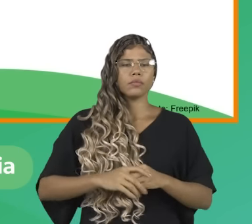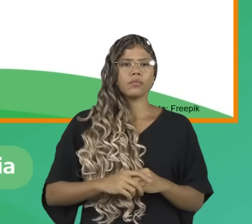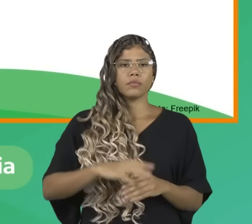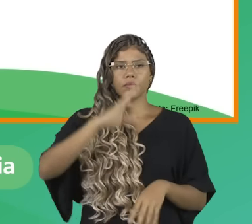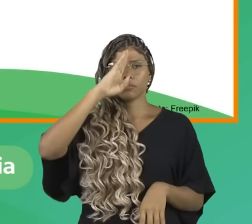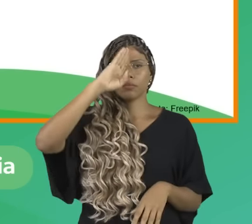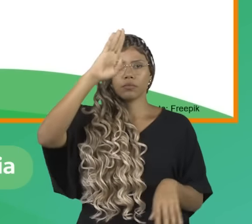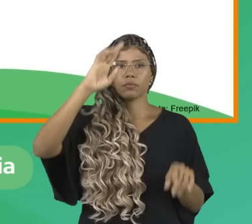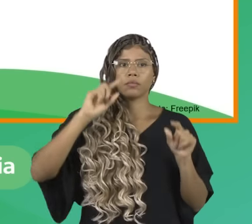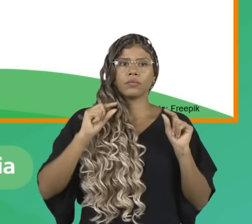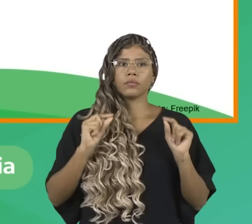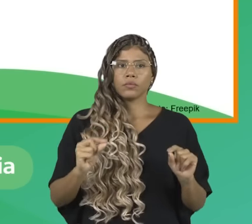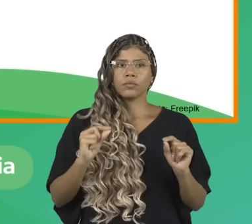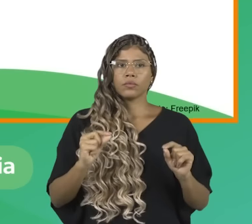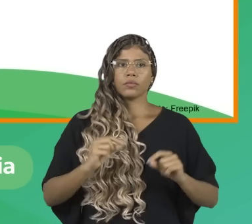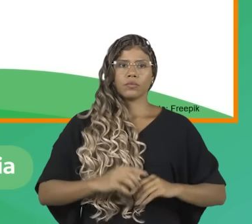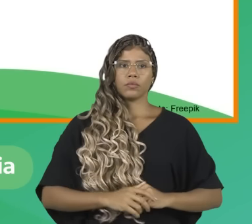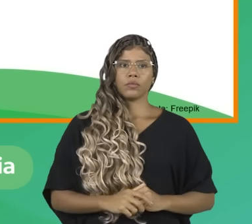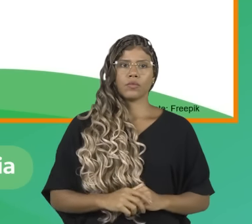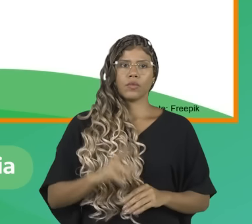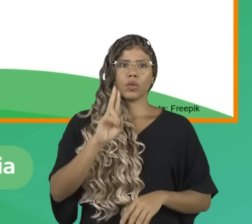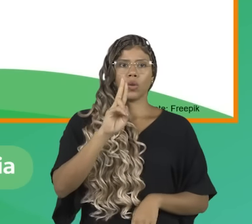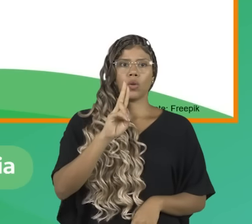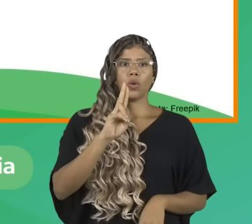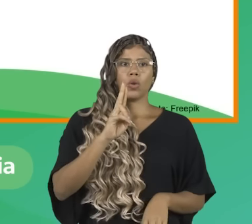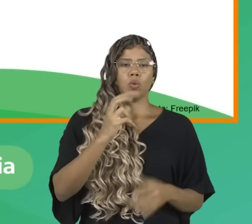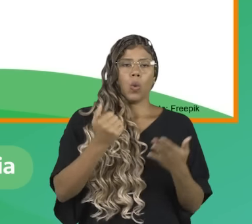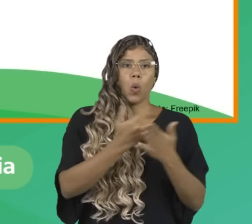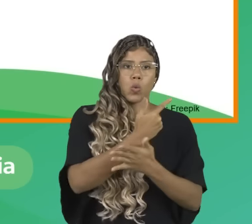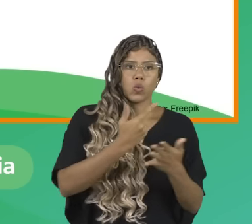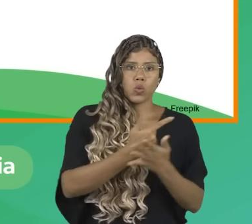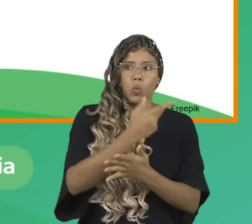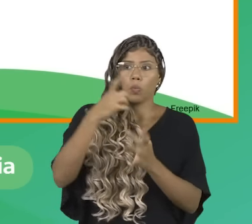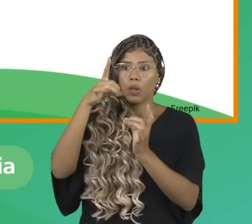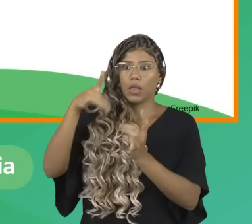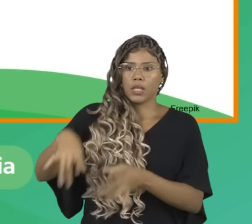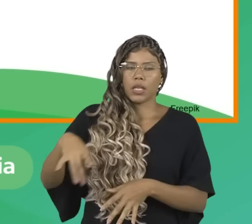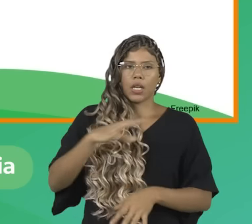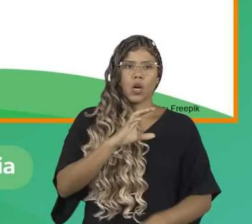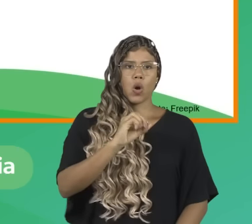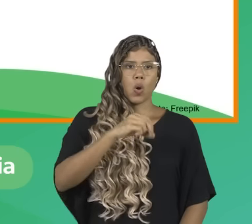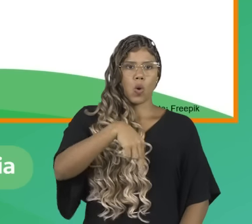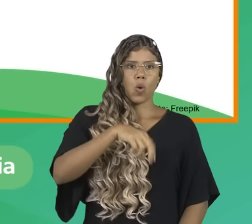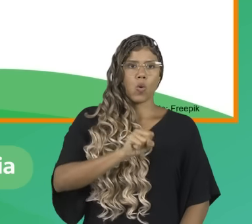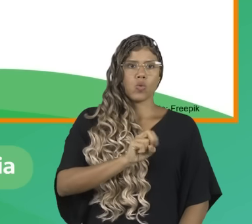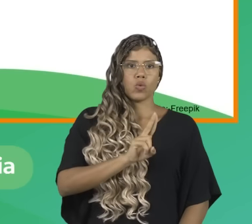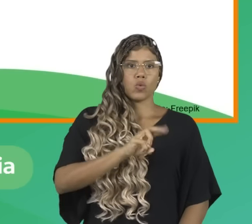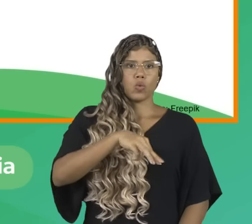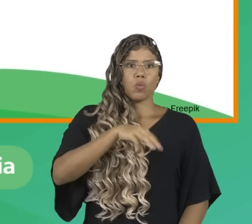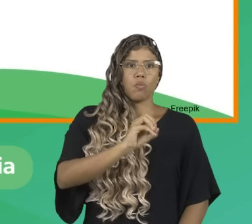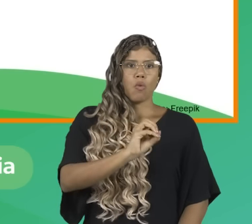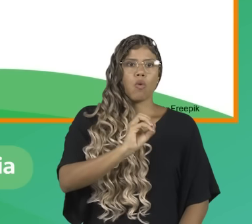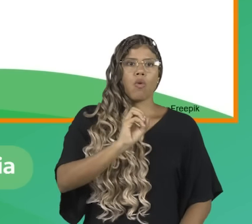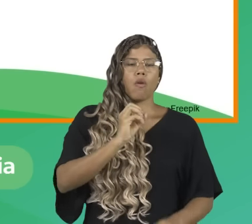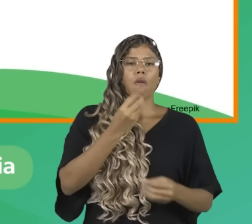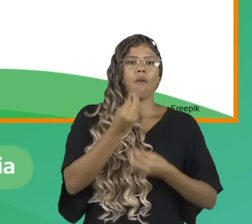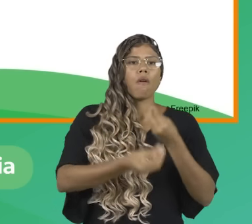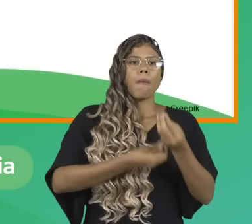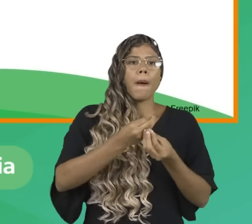do consumo e do descarte. O consumo na forma de bens, principalmente bens